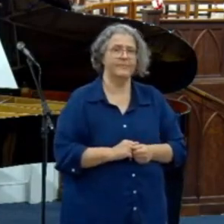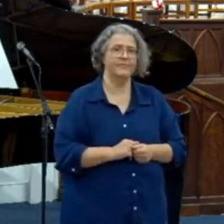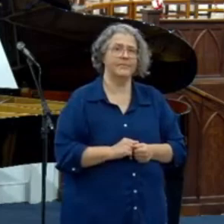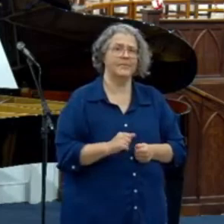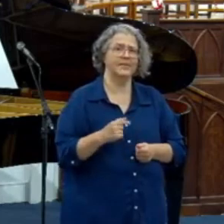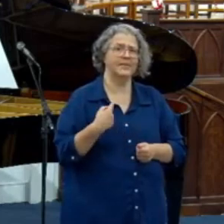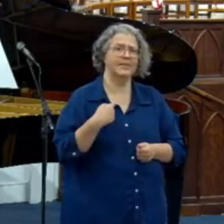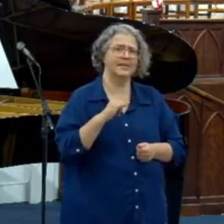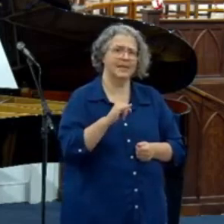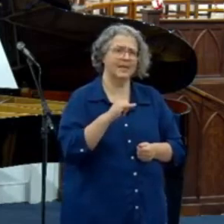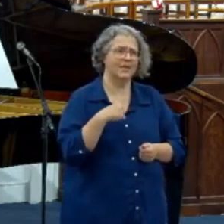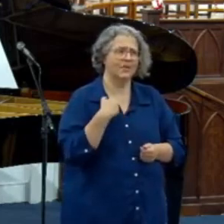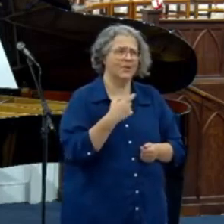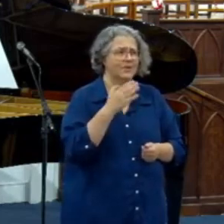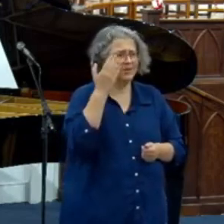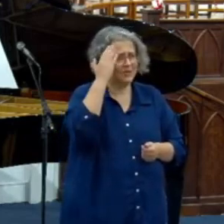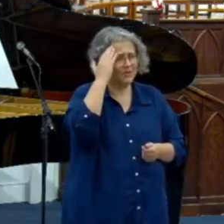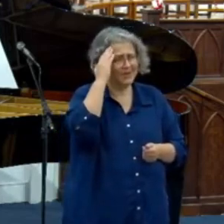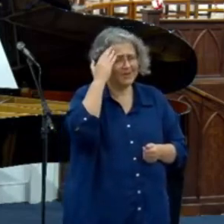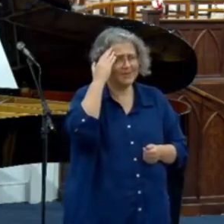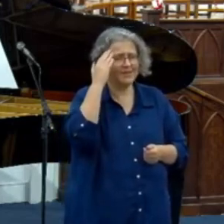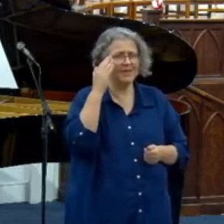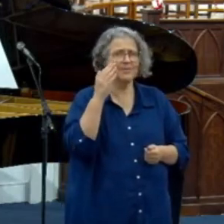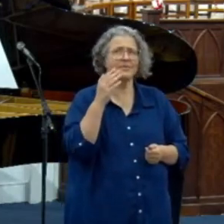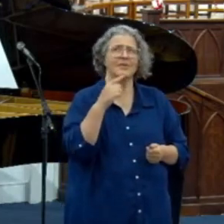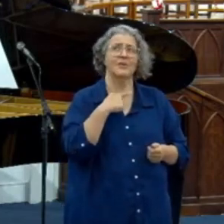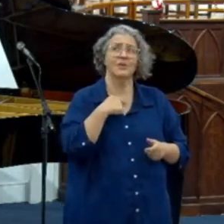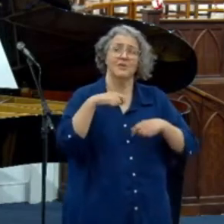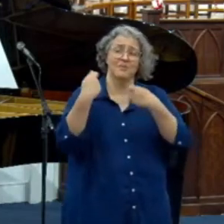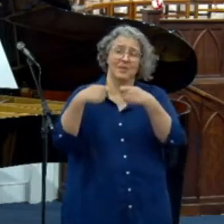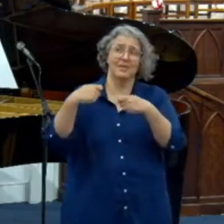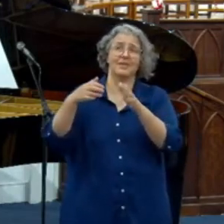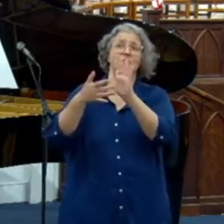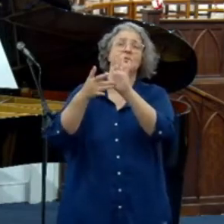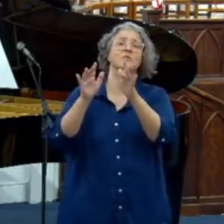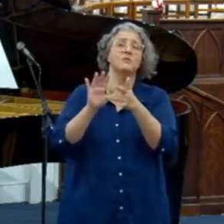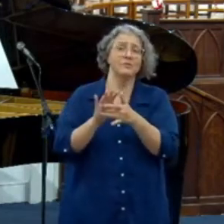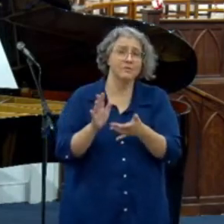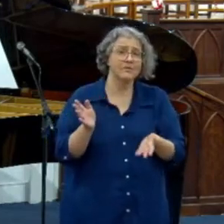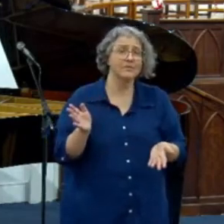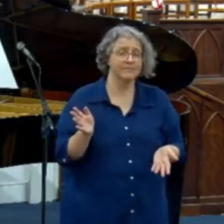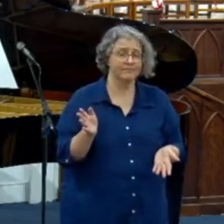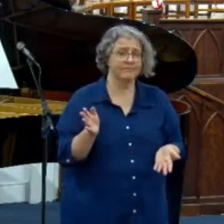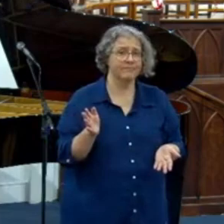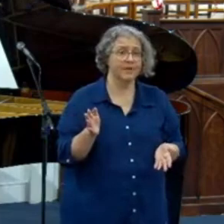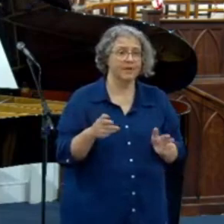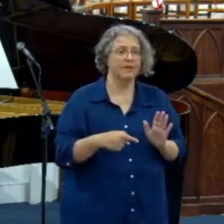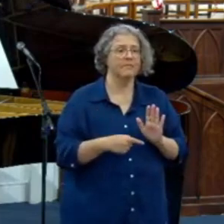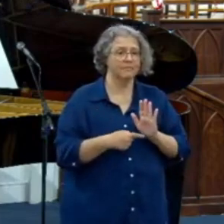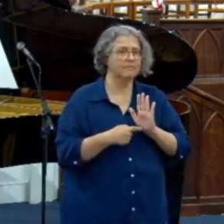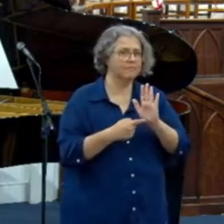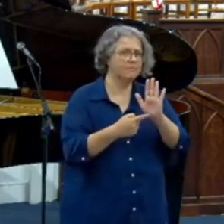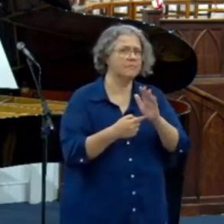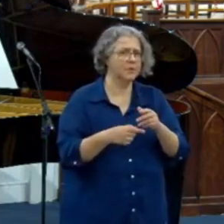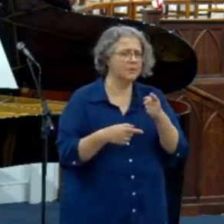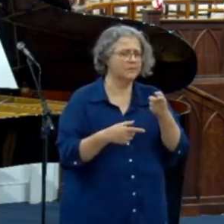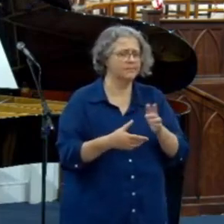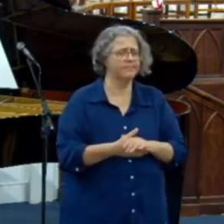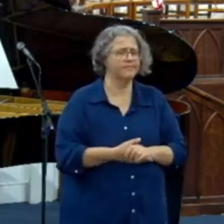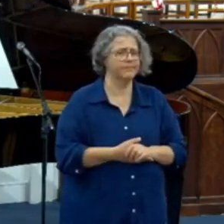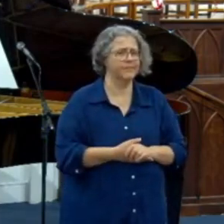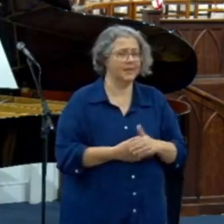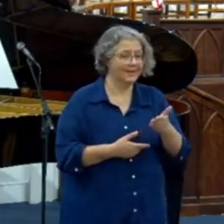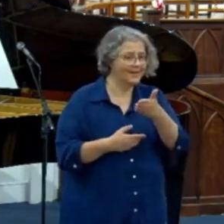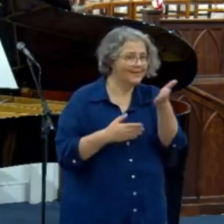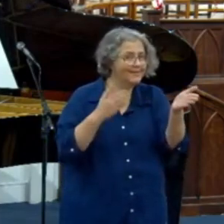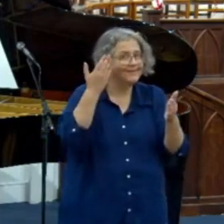será que a gente reconhece mesmo nossa necessidade de Jesus? Eu gostaria de propor isso. Reconheça